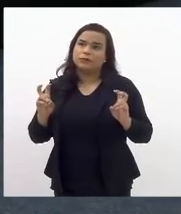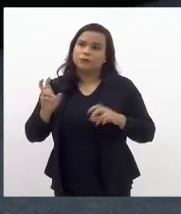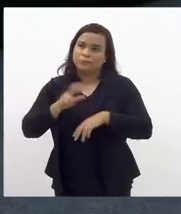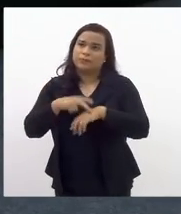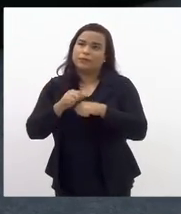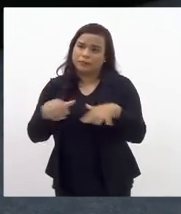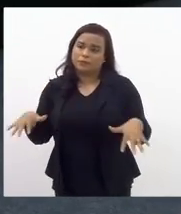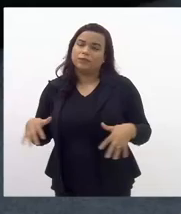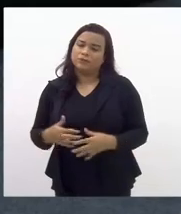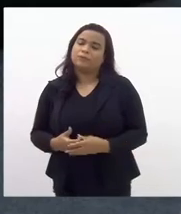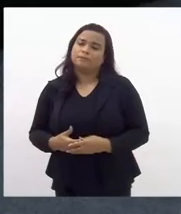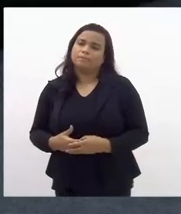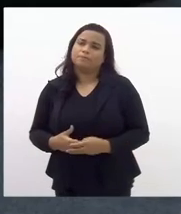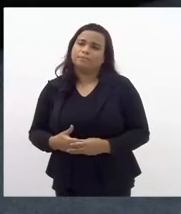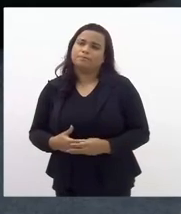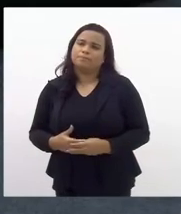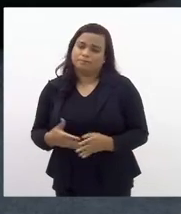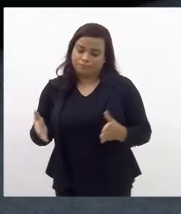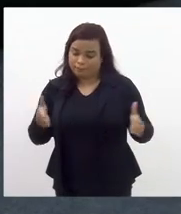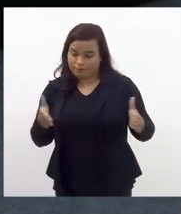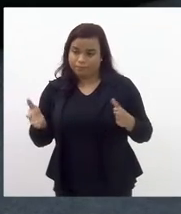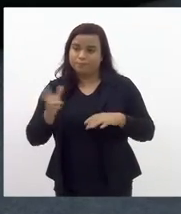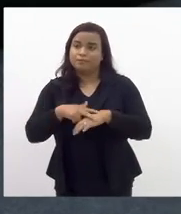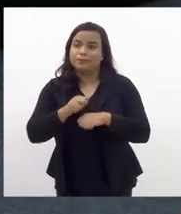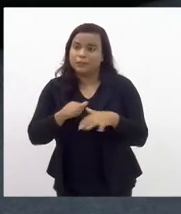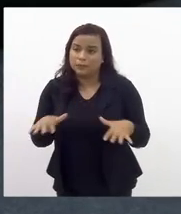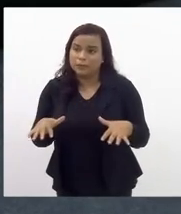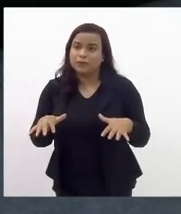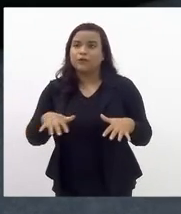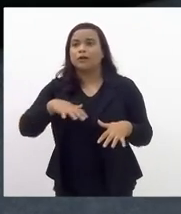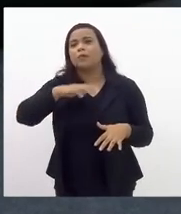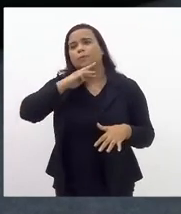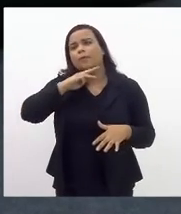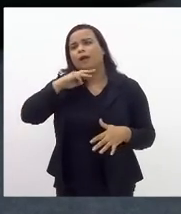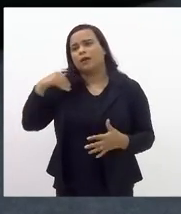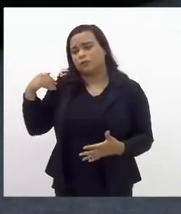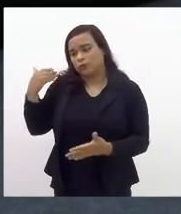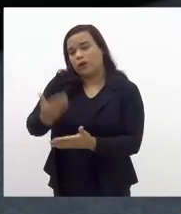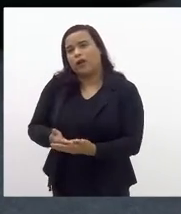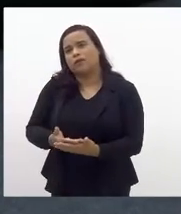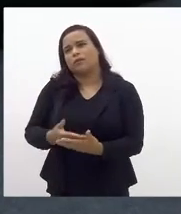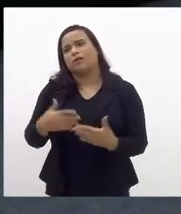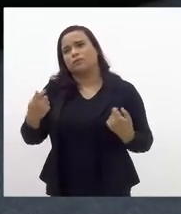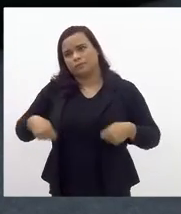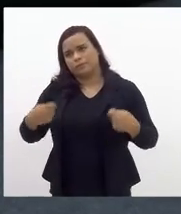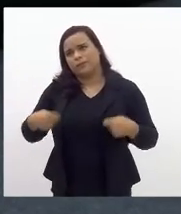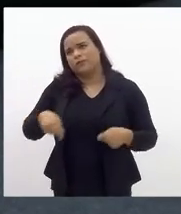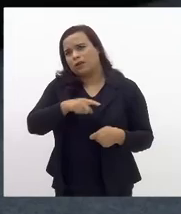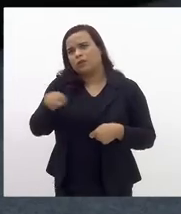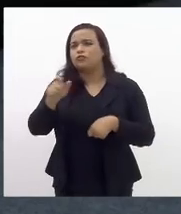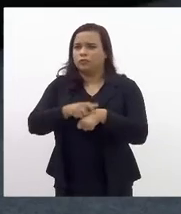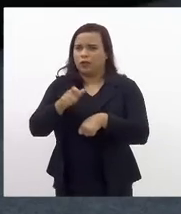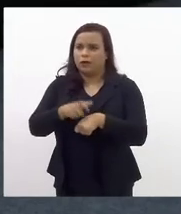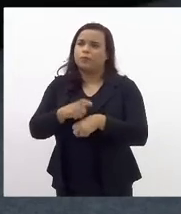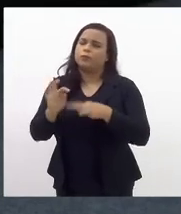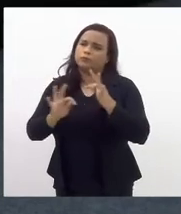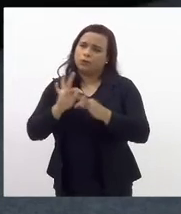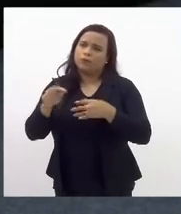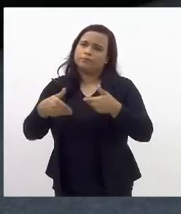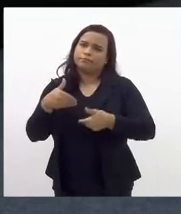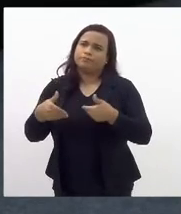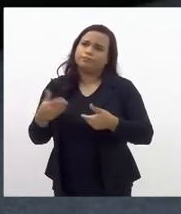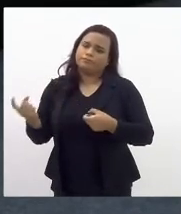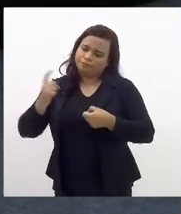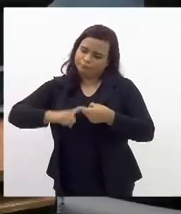pandemia. Enquanto perdurar a pandemia de março para cá, esses policiais militares têm que retornar à fileira da